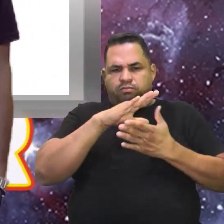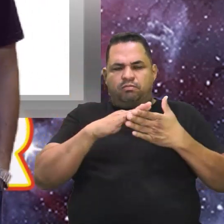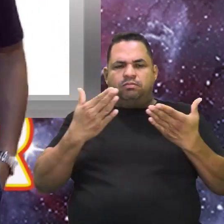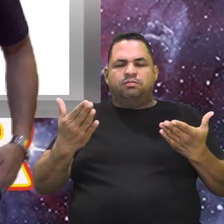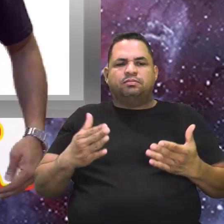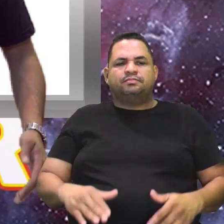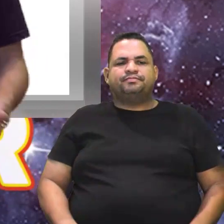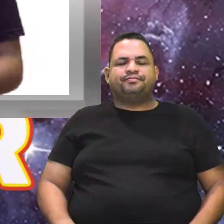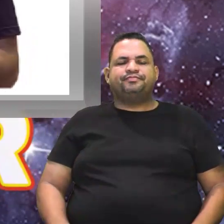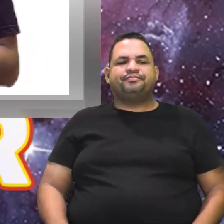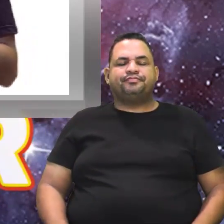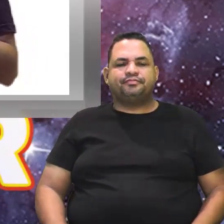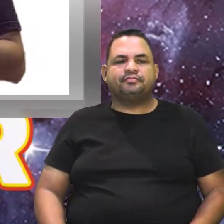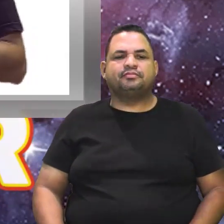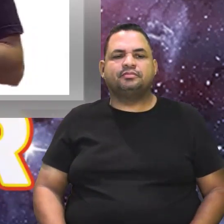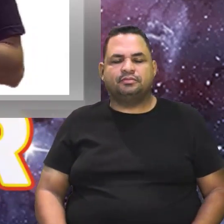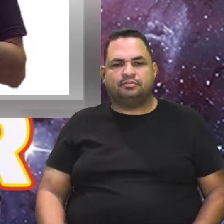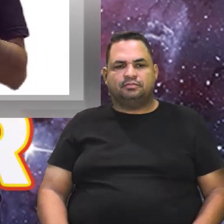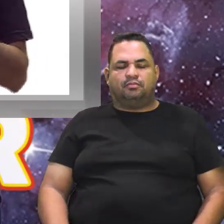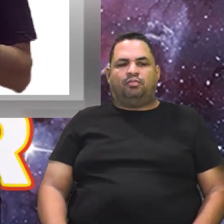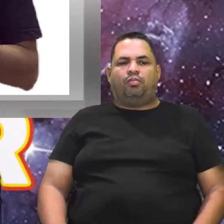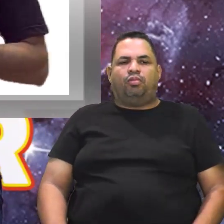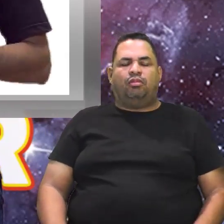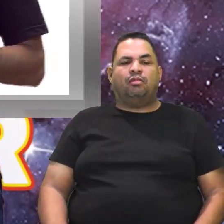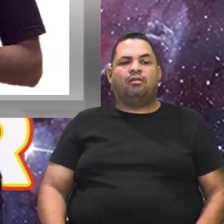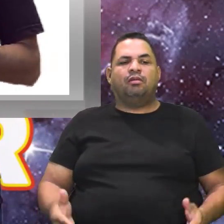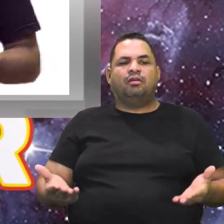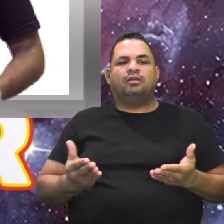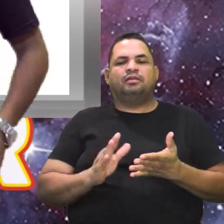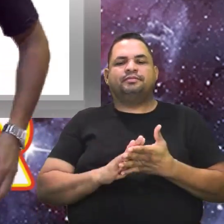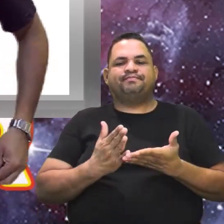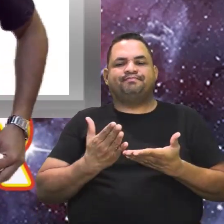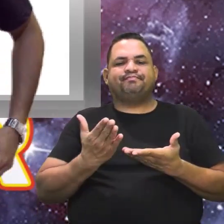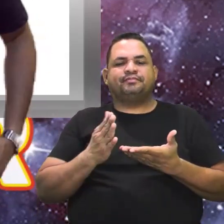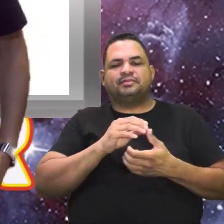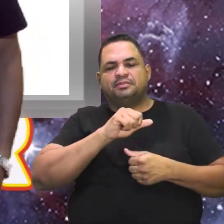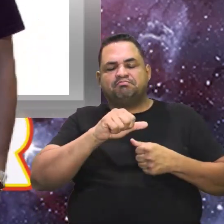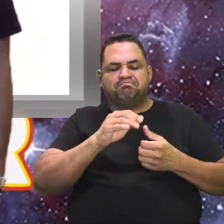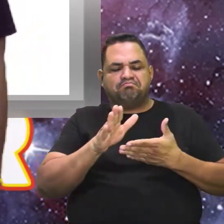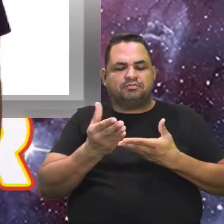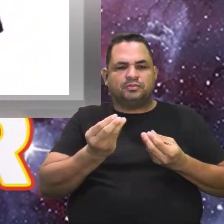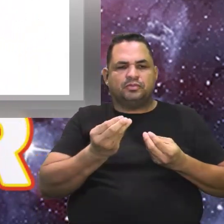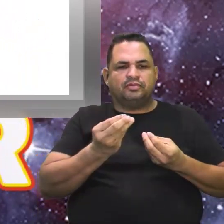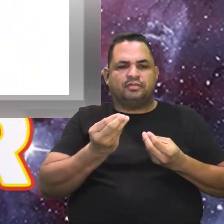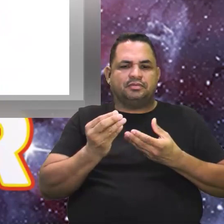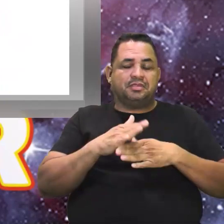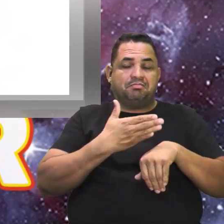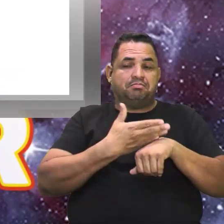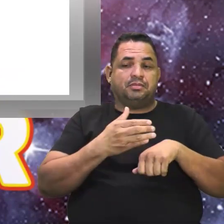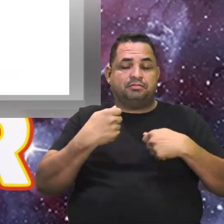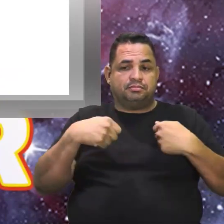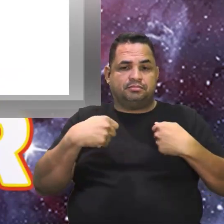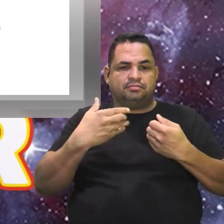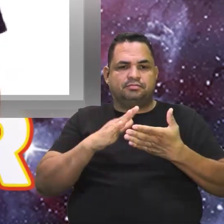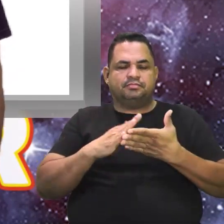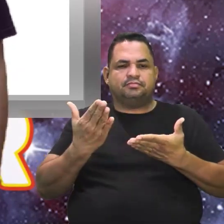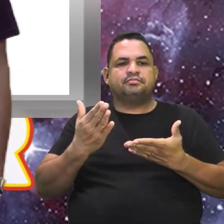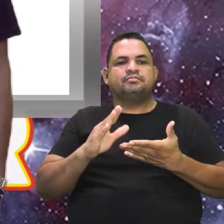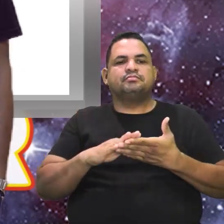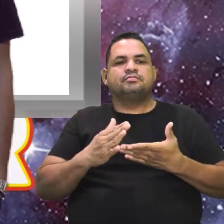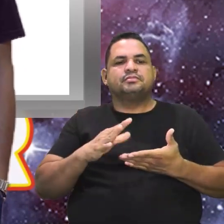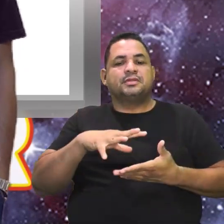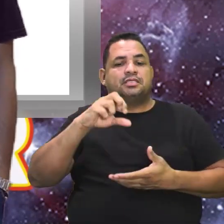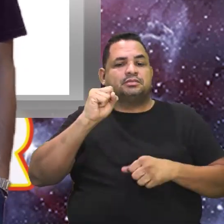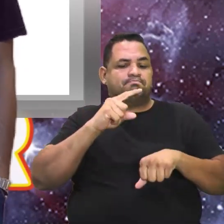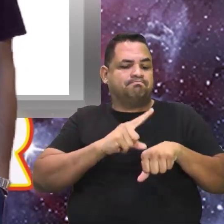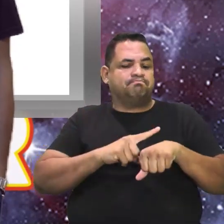Se não fosse, poderia ficar muito mais fácil, né? Mas então aí essas jogadinhas é que com o treino você vai ganhar tempo. Porque se você